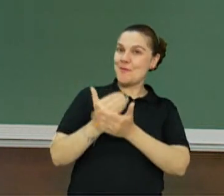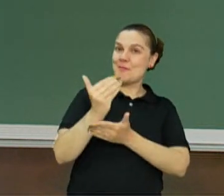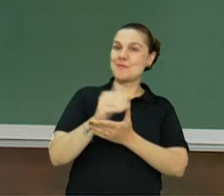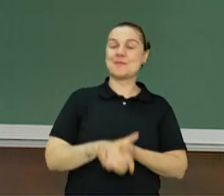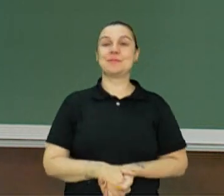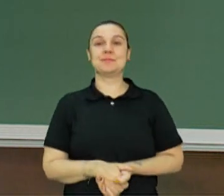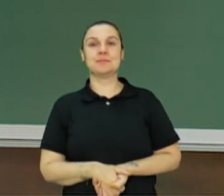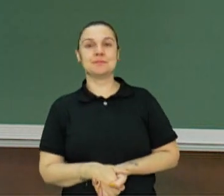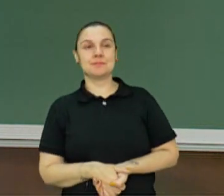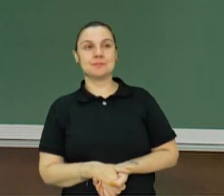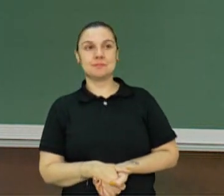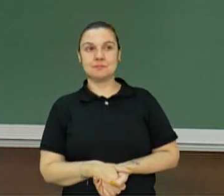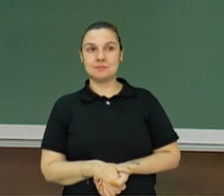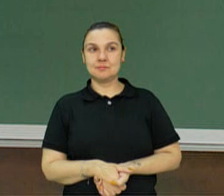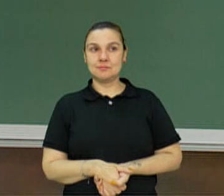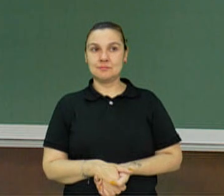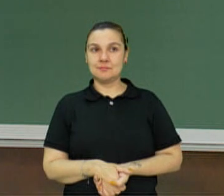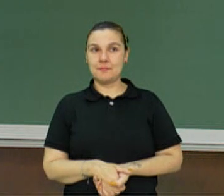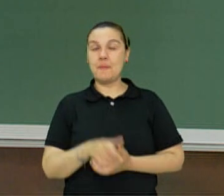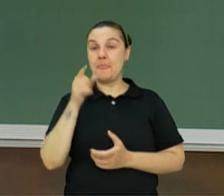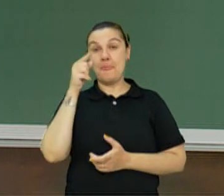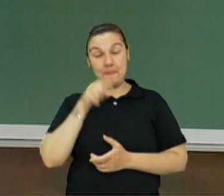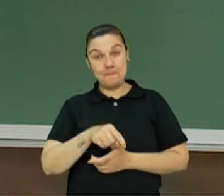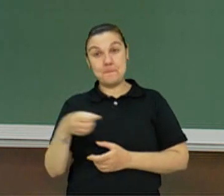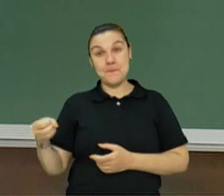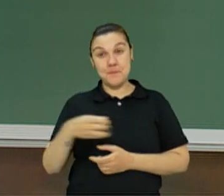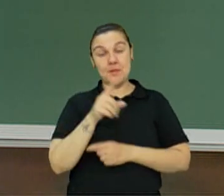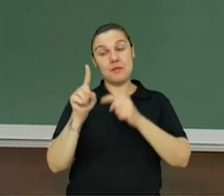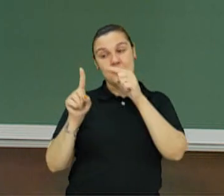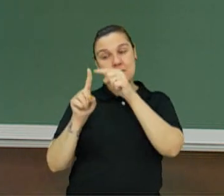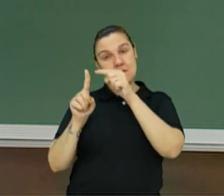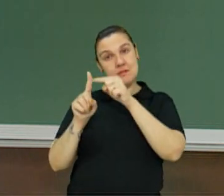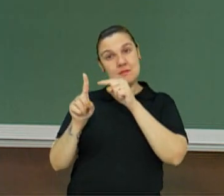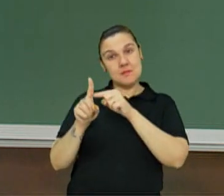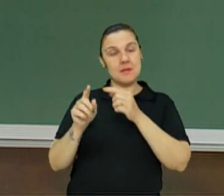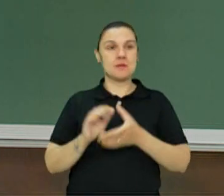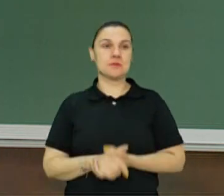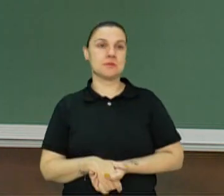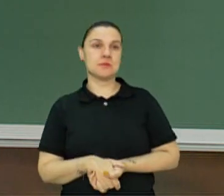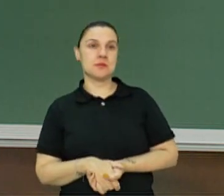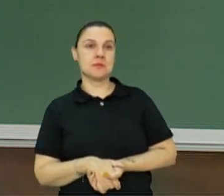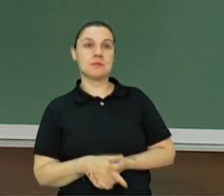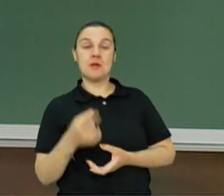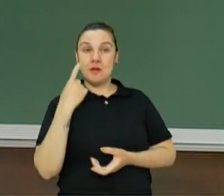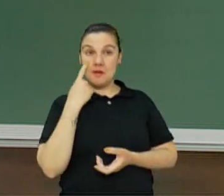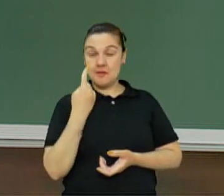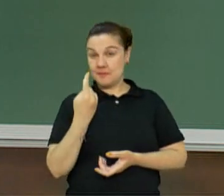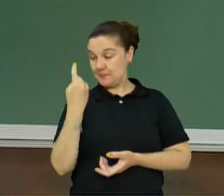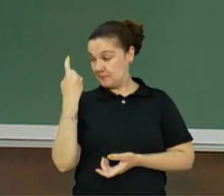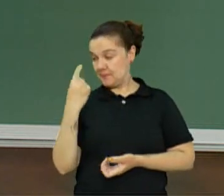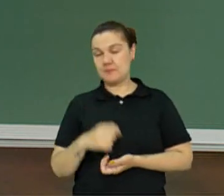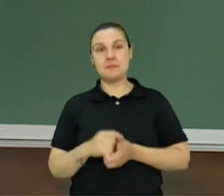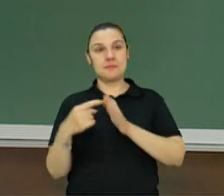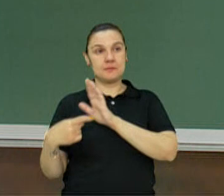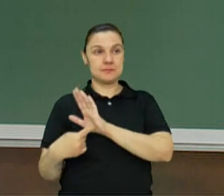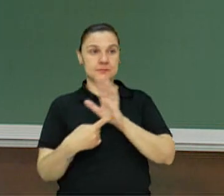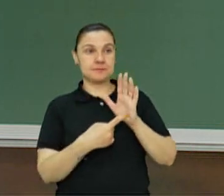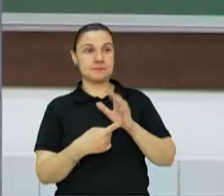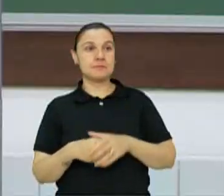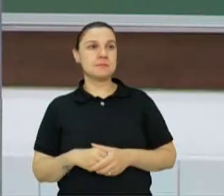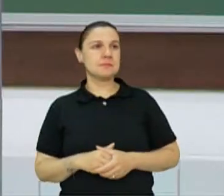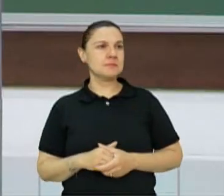iniciadas. É assim que se forma uma nova espécie. Vou voltar um pouquinho aqui e vou mostrar para